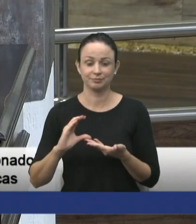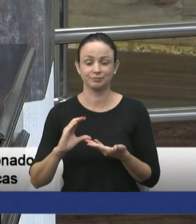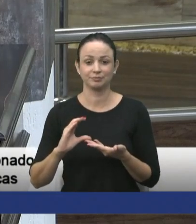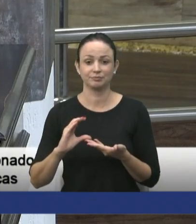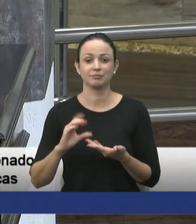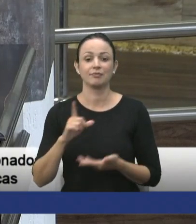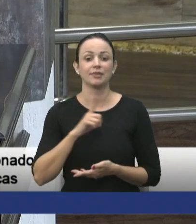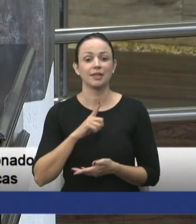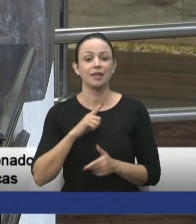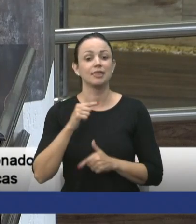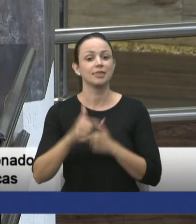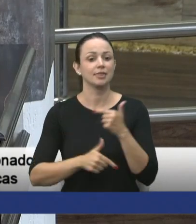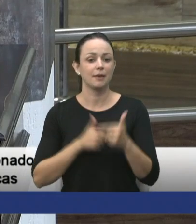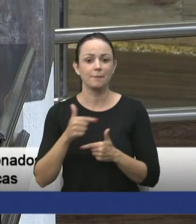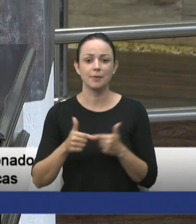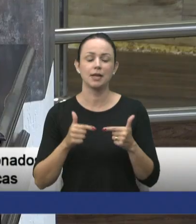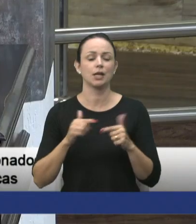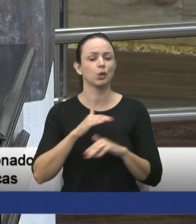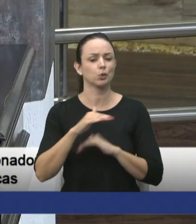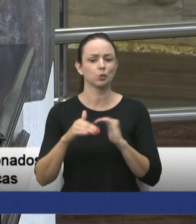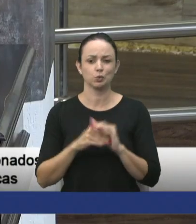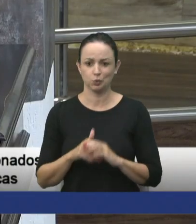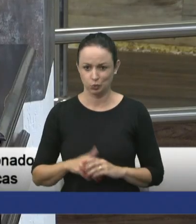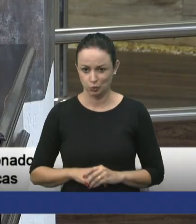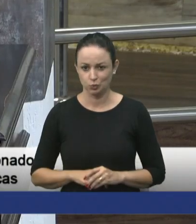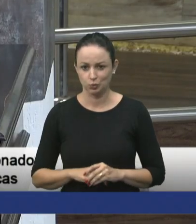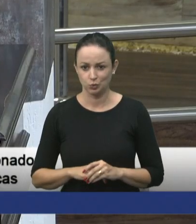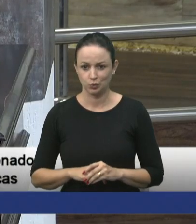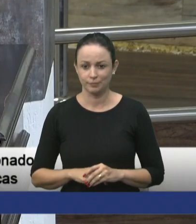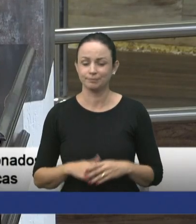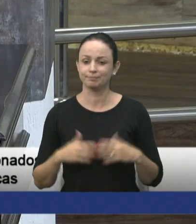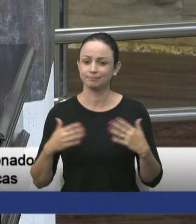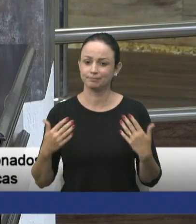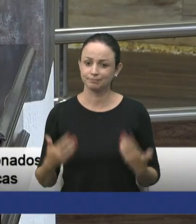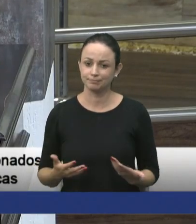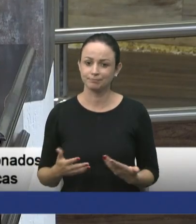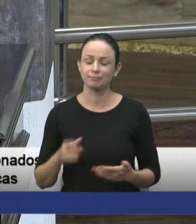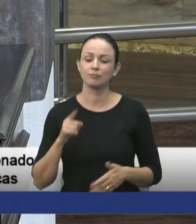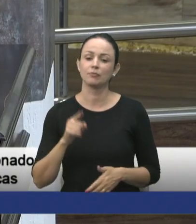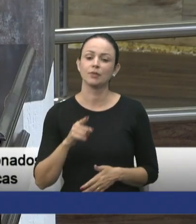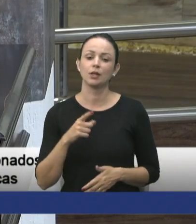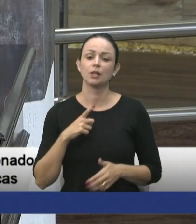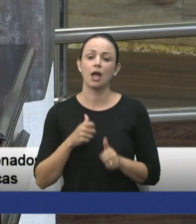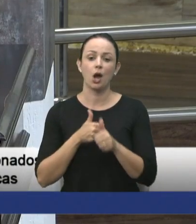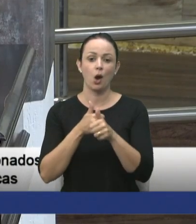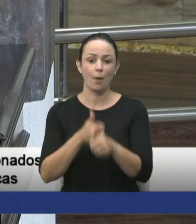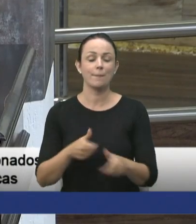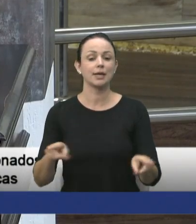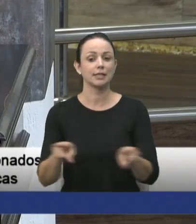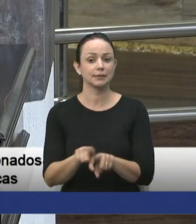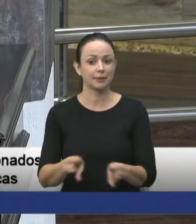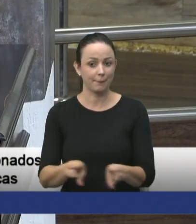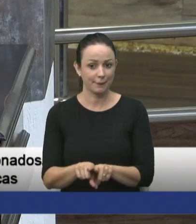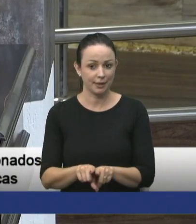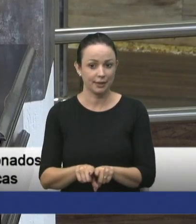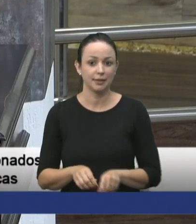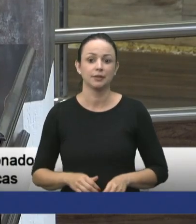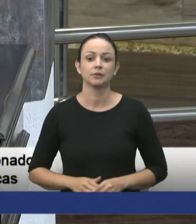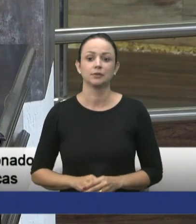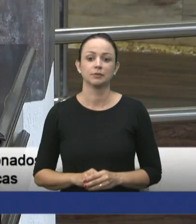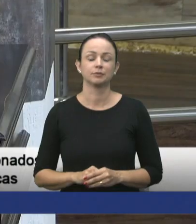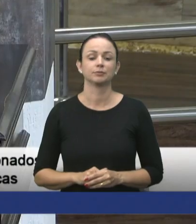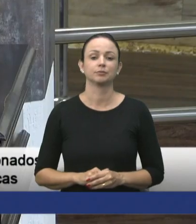nós temos trabalhado por todas. E nesse aspecto, nós estamos acompanhando também,